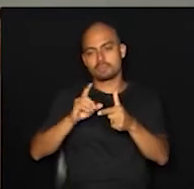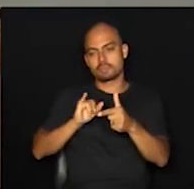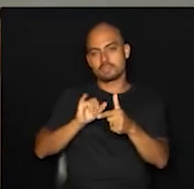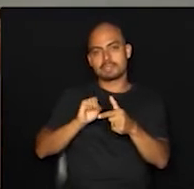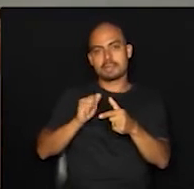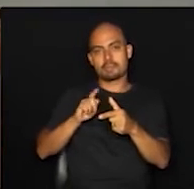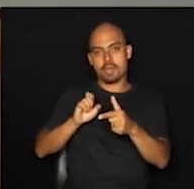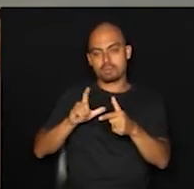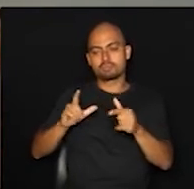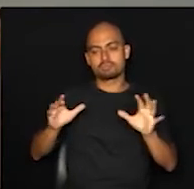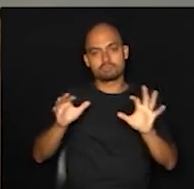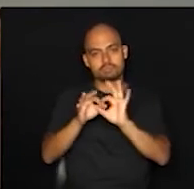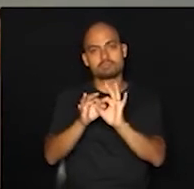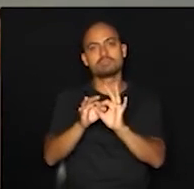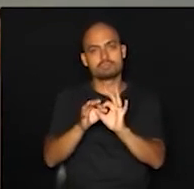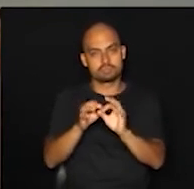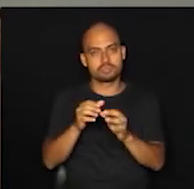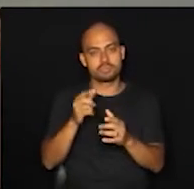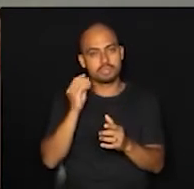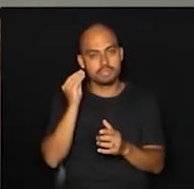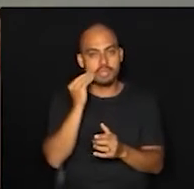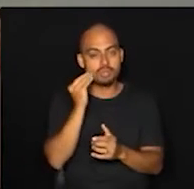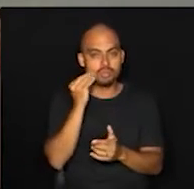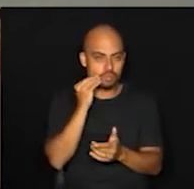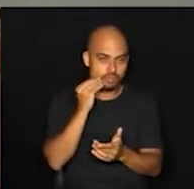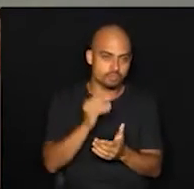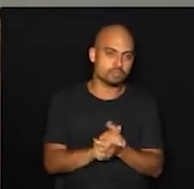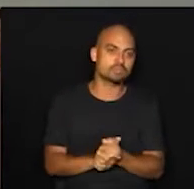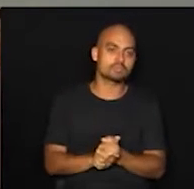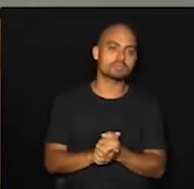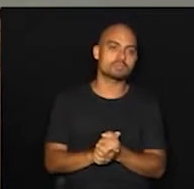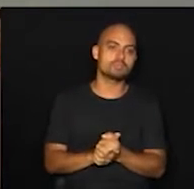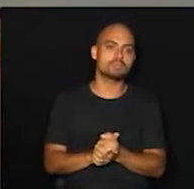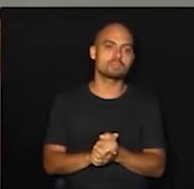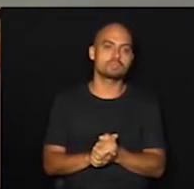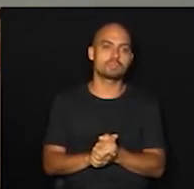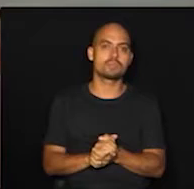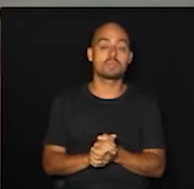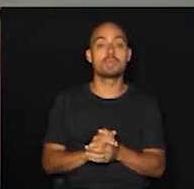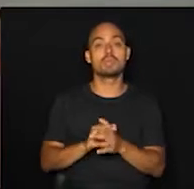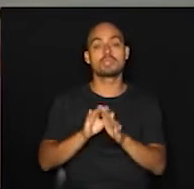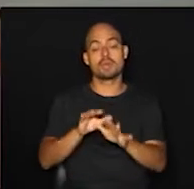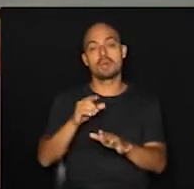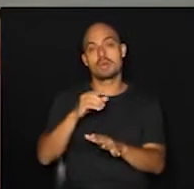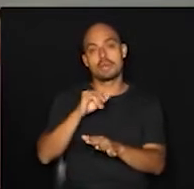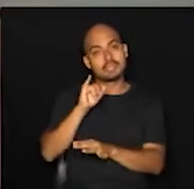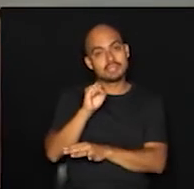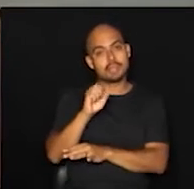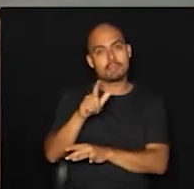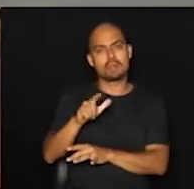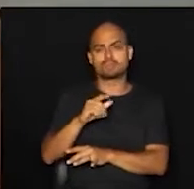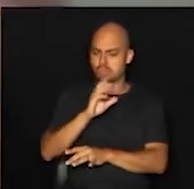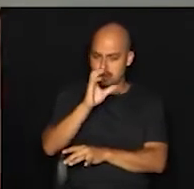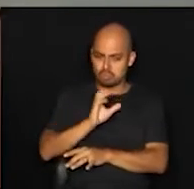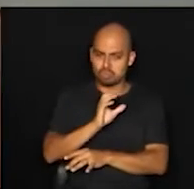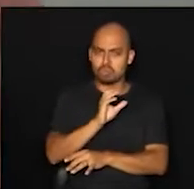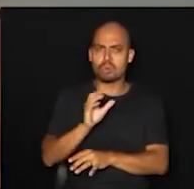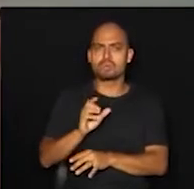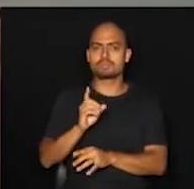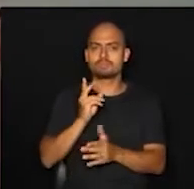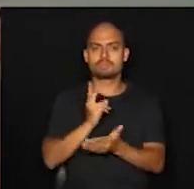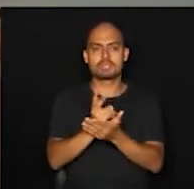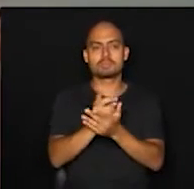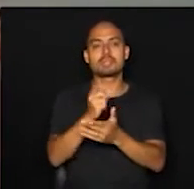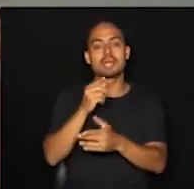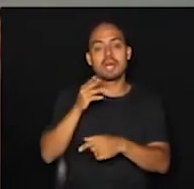era uma terminologia já pejorada, né, do século XIX, e ela era uma ultracatólica, então ela tentava